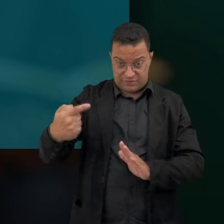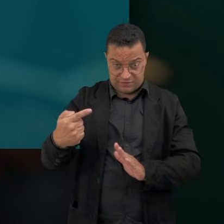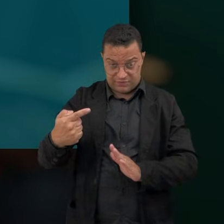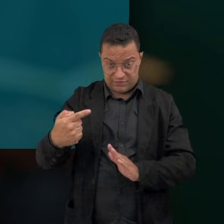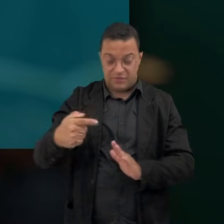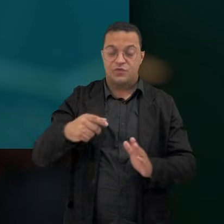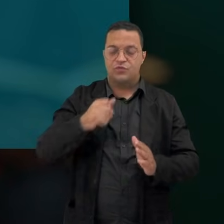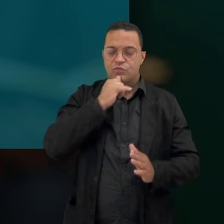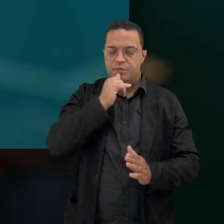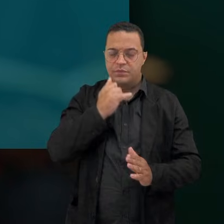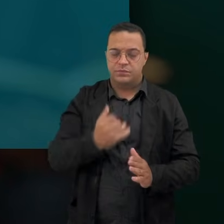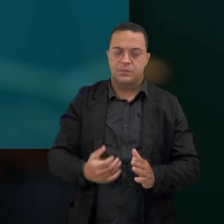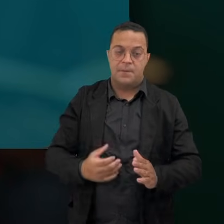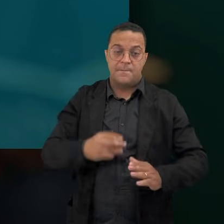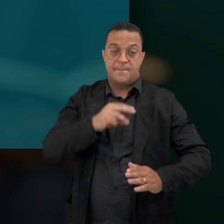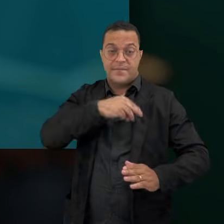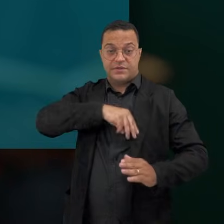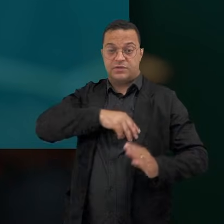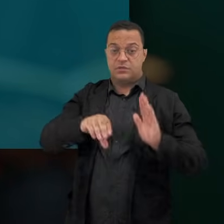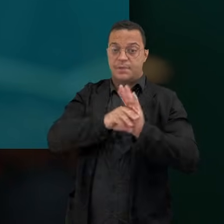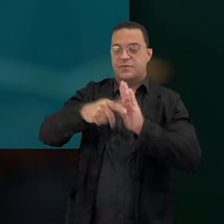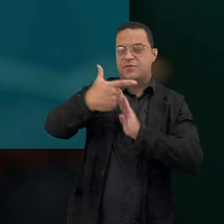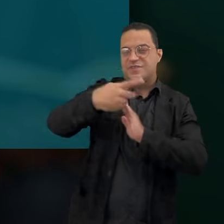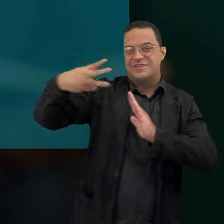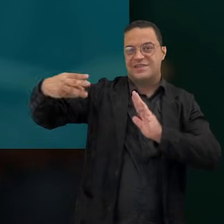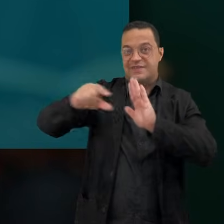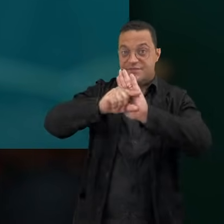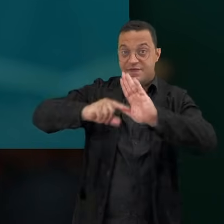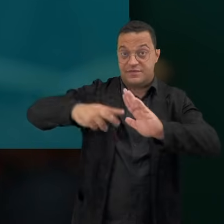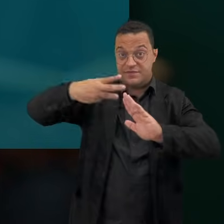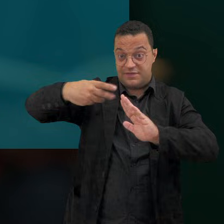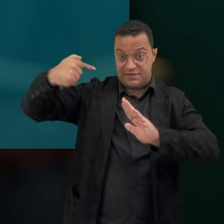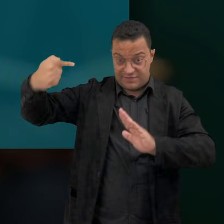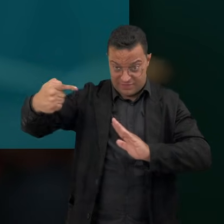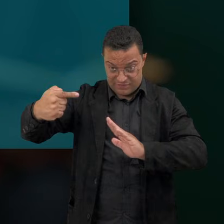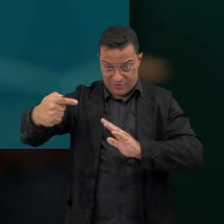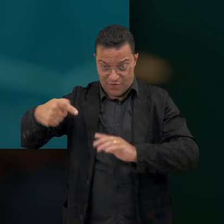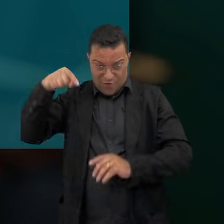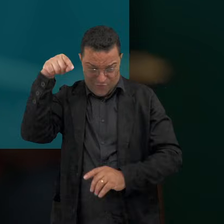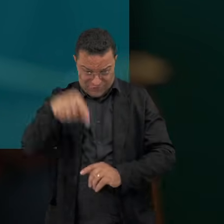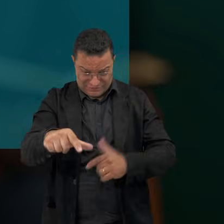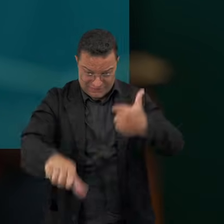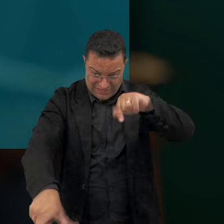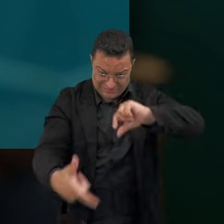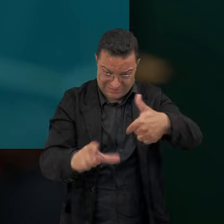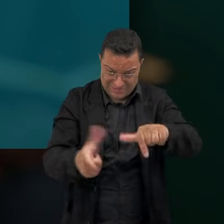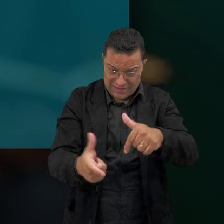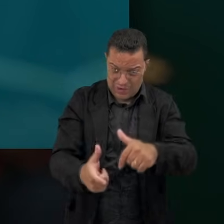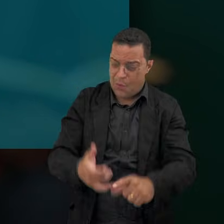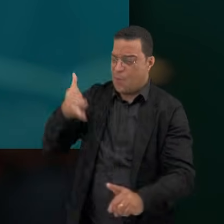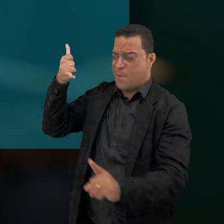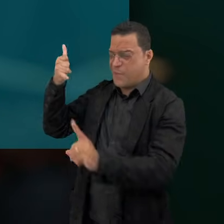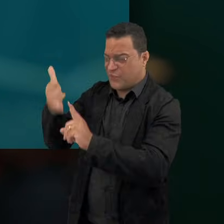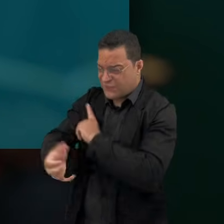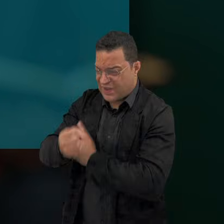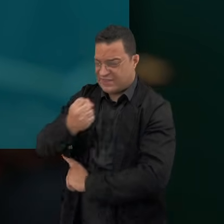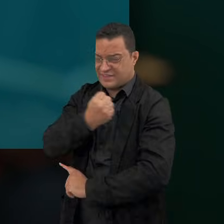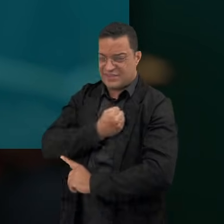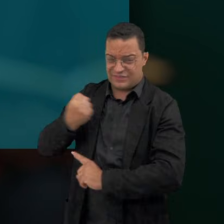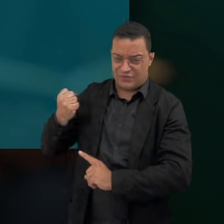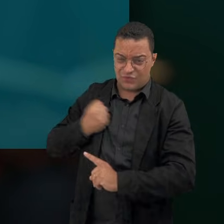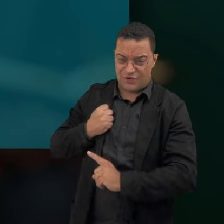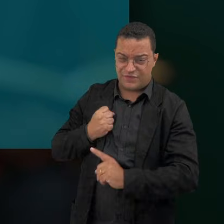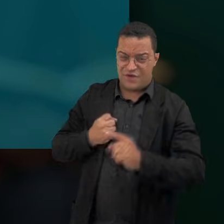não aceitava a profecia, apedrejas os que te são enviados. Quantas vezes quis eu ajuntar os teus filhos, como a